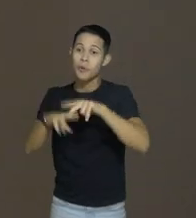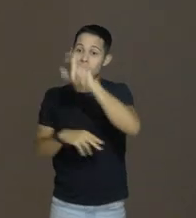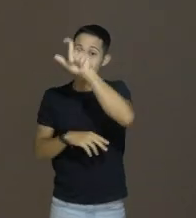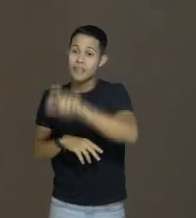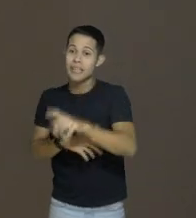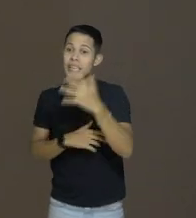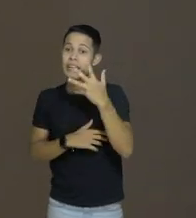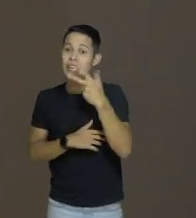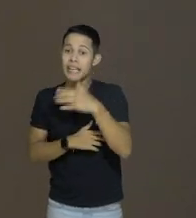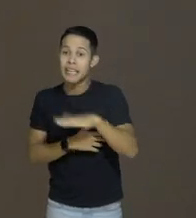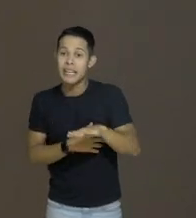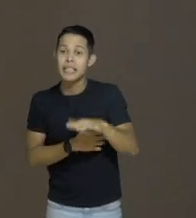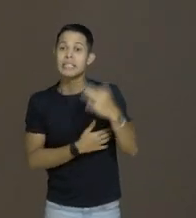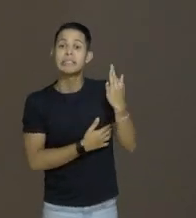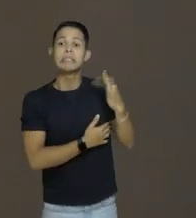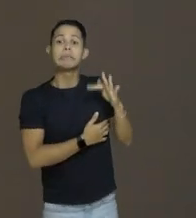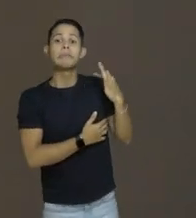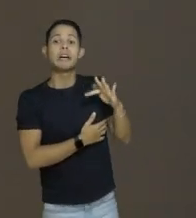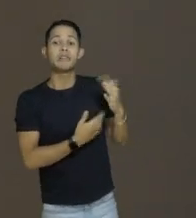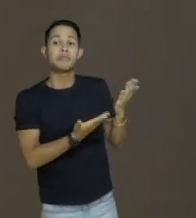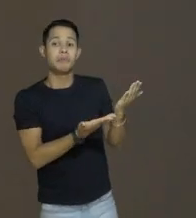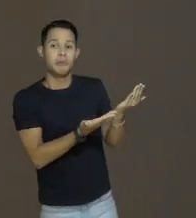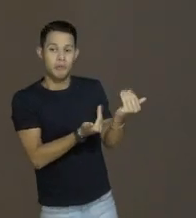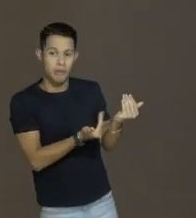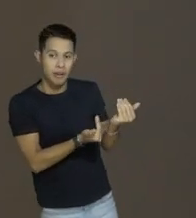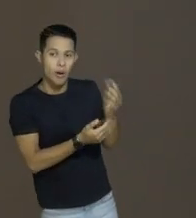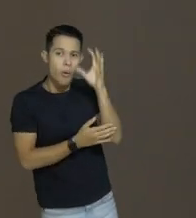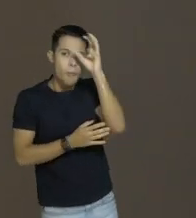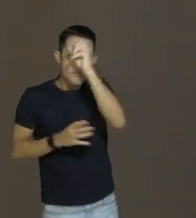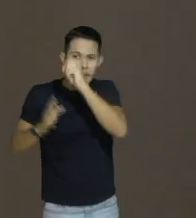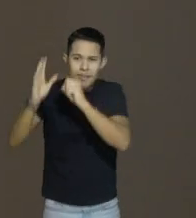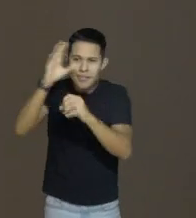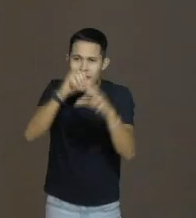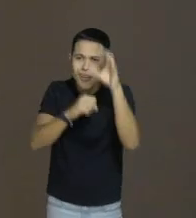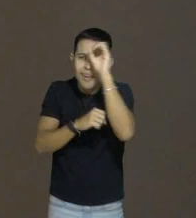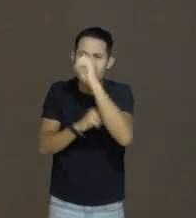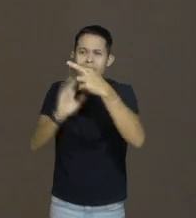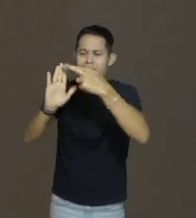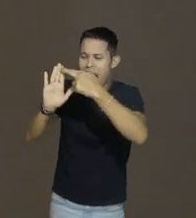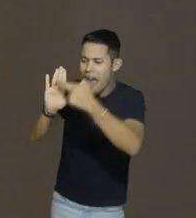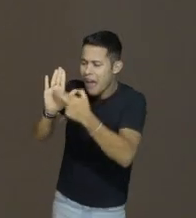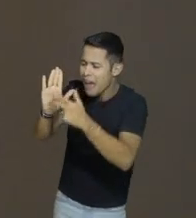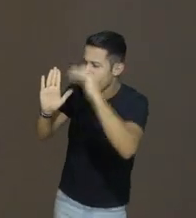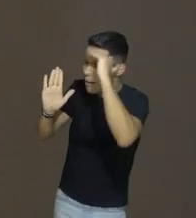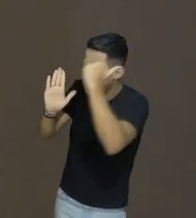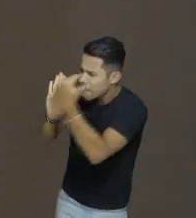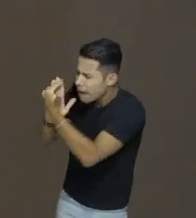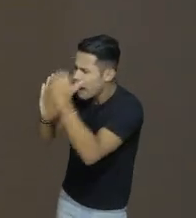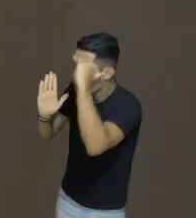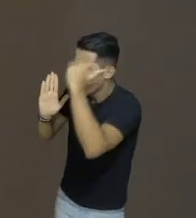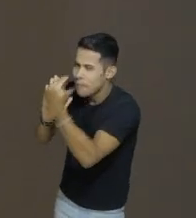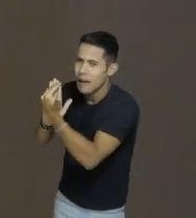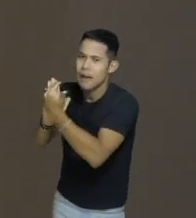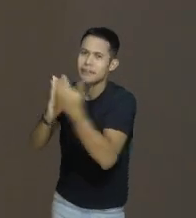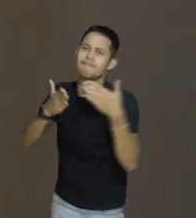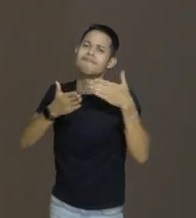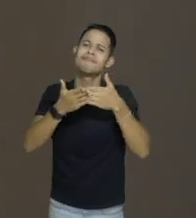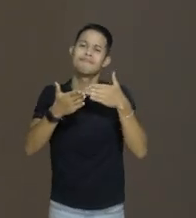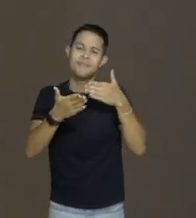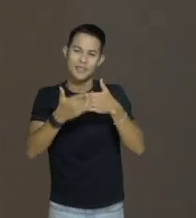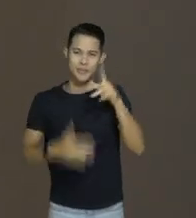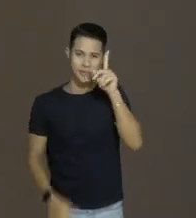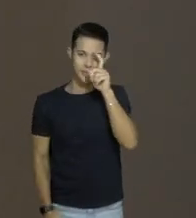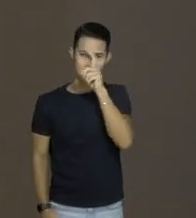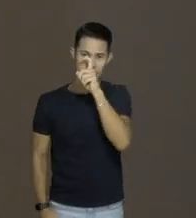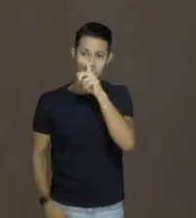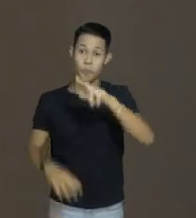limite, de obedecer, de regras, né? Então, o tratamento é muito importante, mas muito, muito